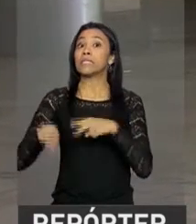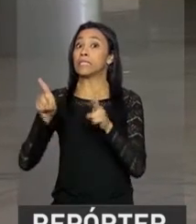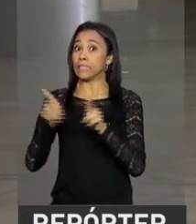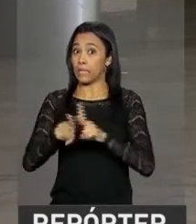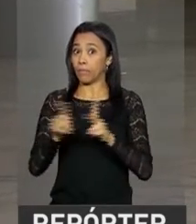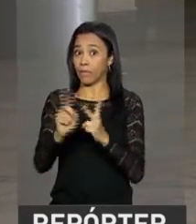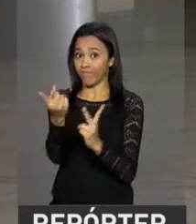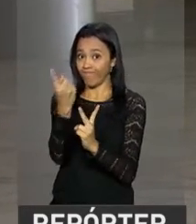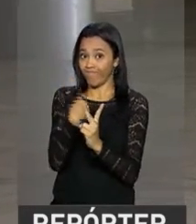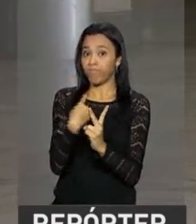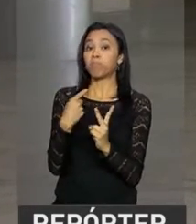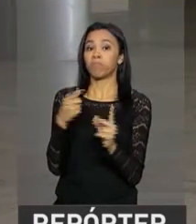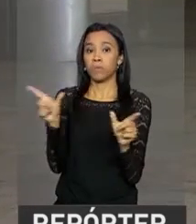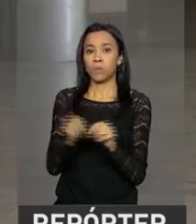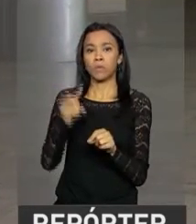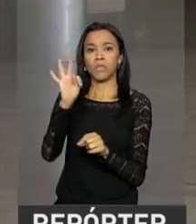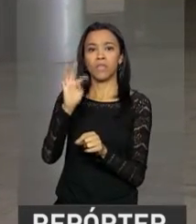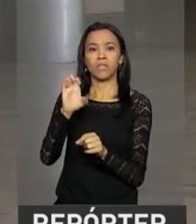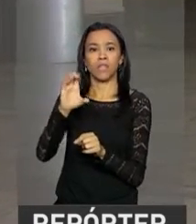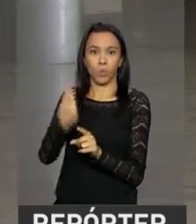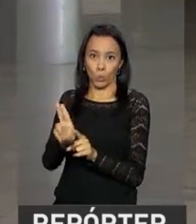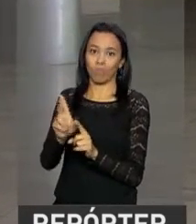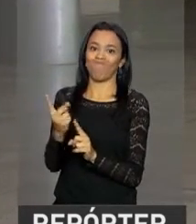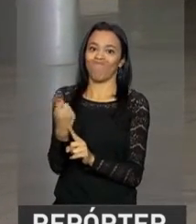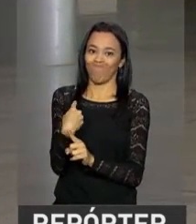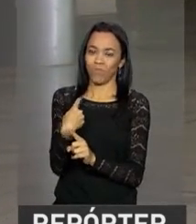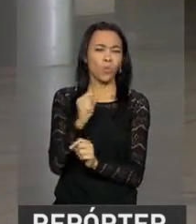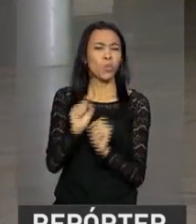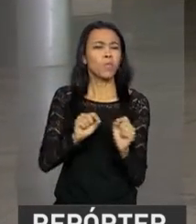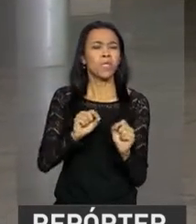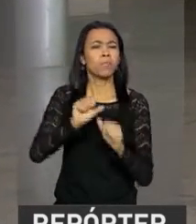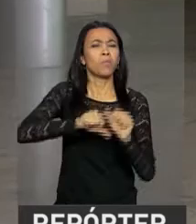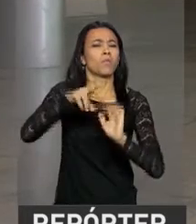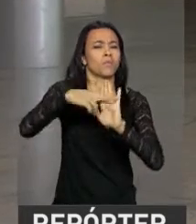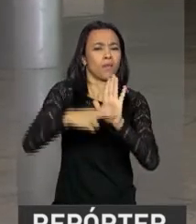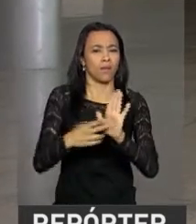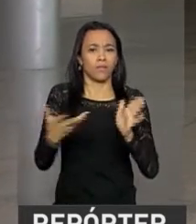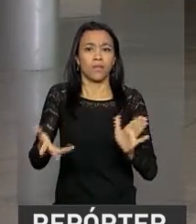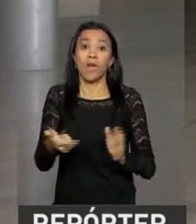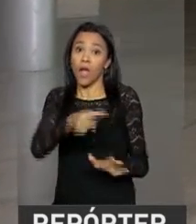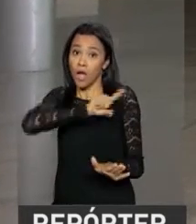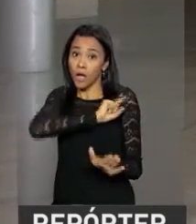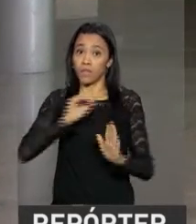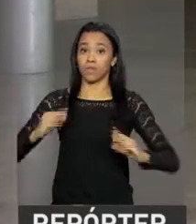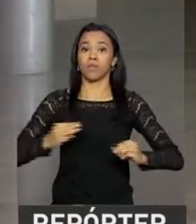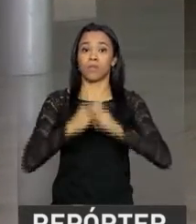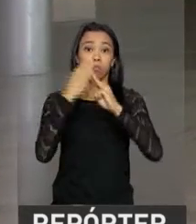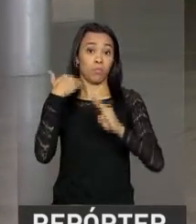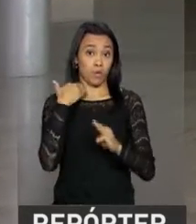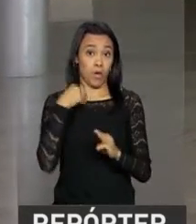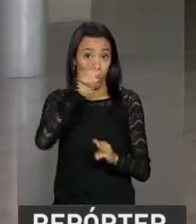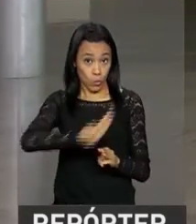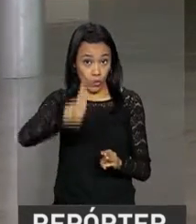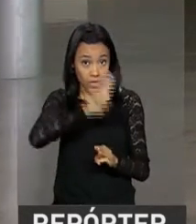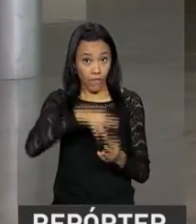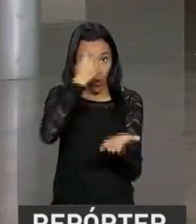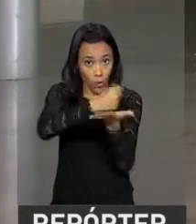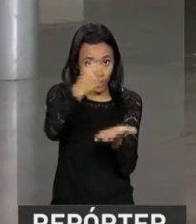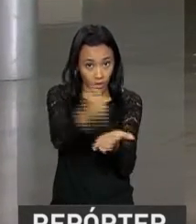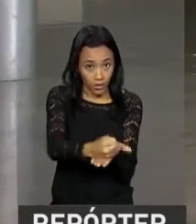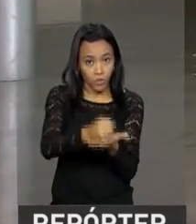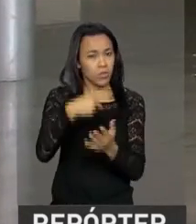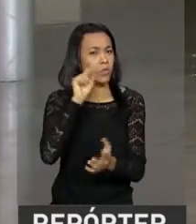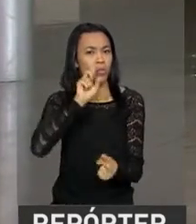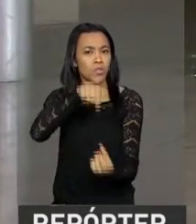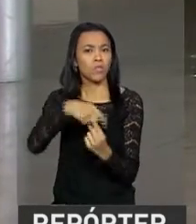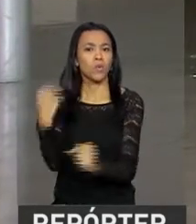determinação do tribunal de contas da união o tcu o que muda é que antes a caixa econômica federal utilizava nas contratações para a construção